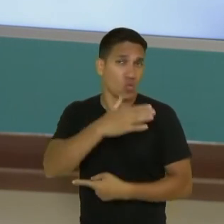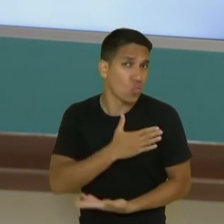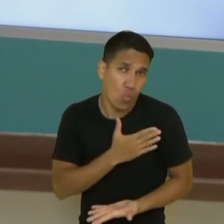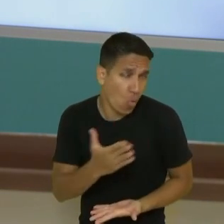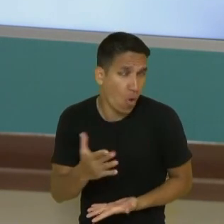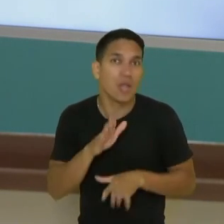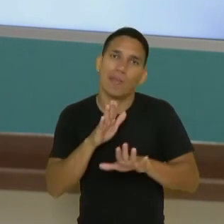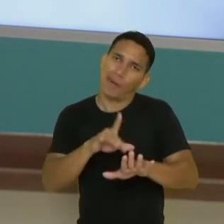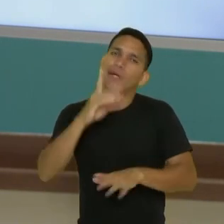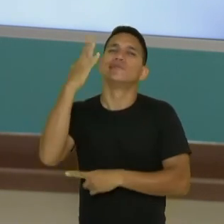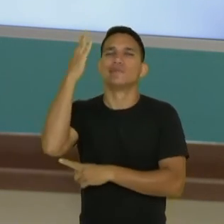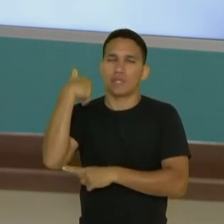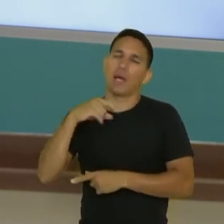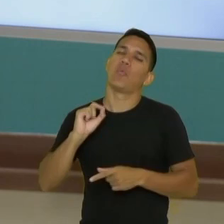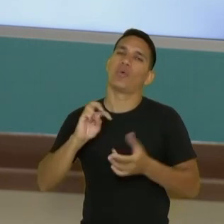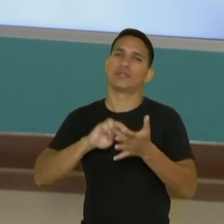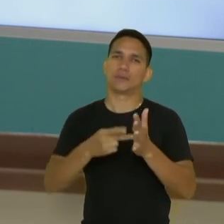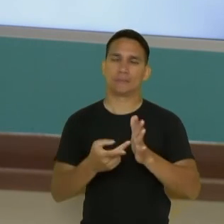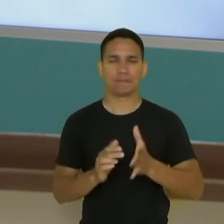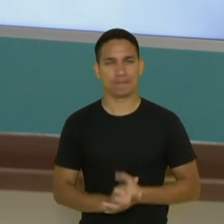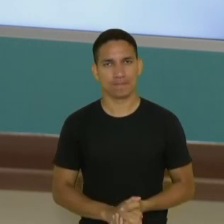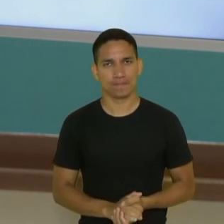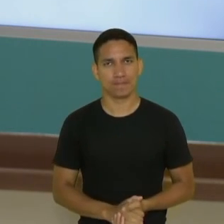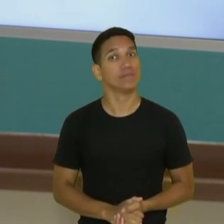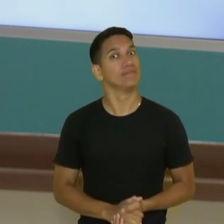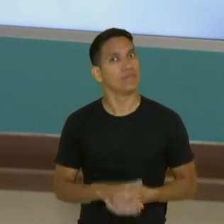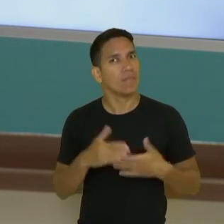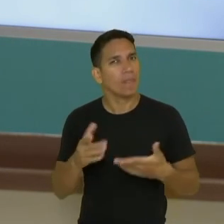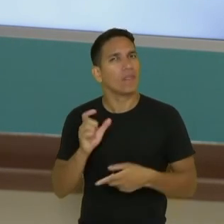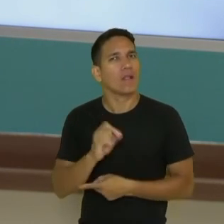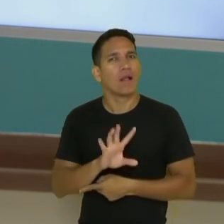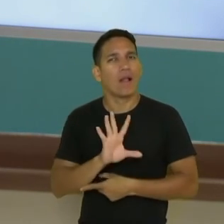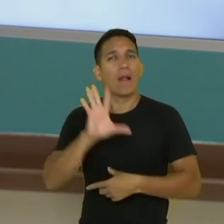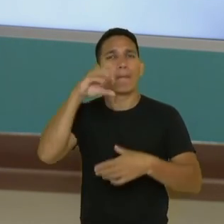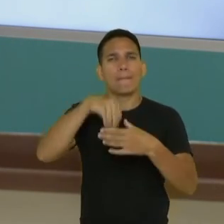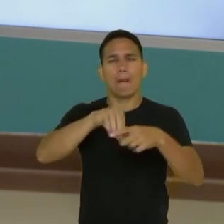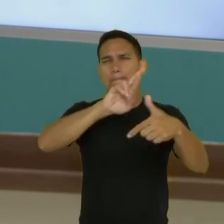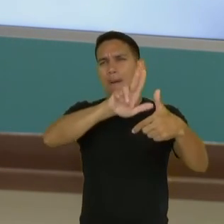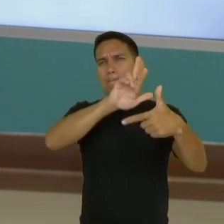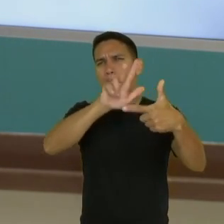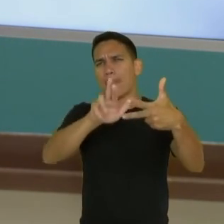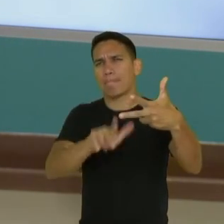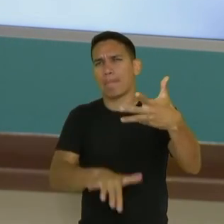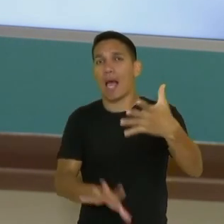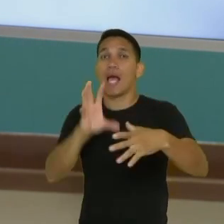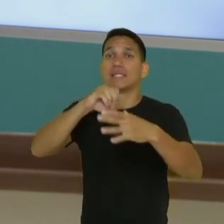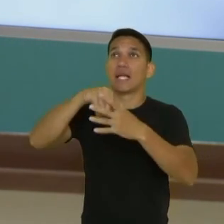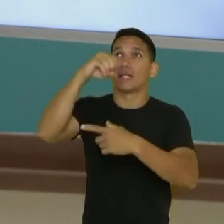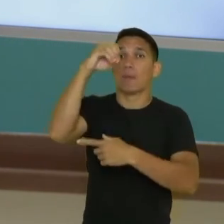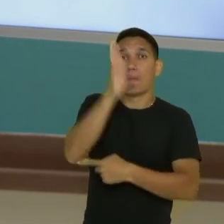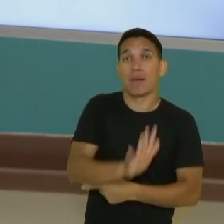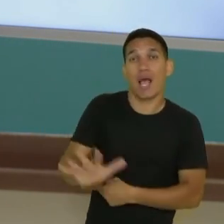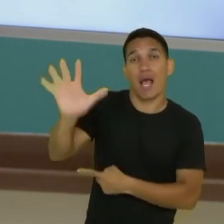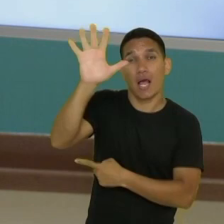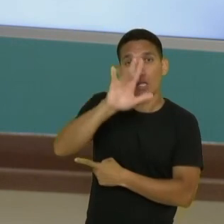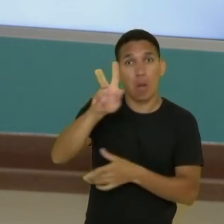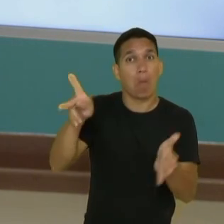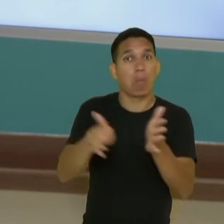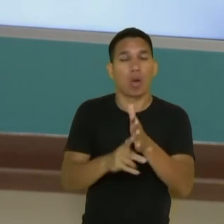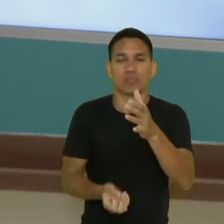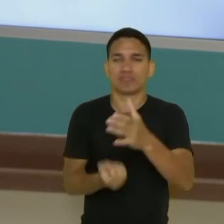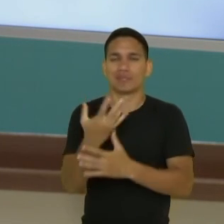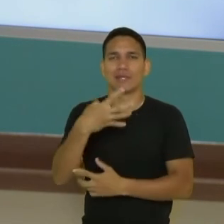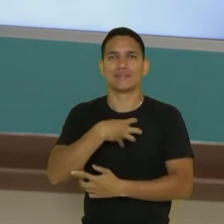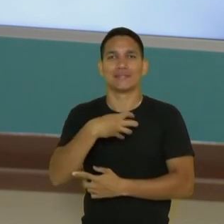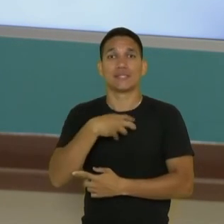feijoada, mas você sabe o que ela é. Né? Aí, dentro de uma identidade nacional, você vai criando suas próprias identidades. E hoje, no